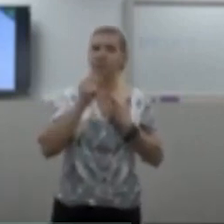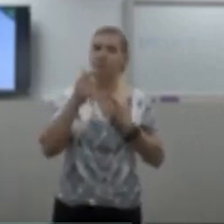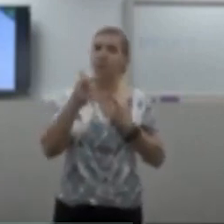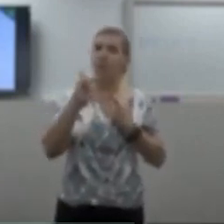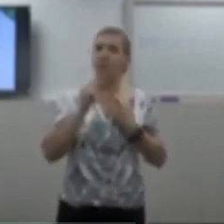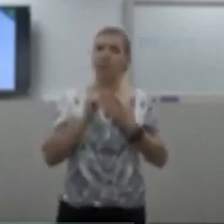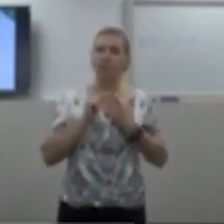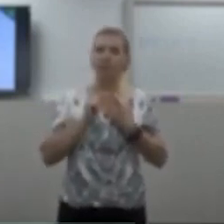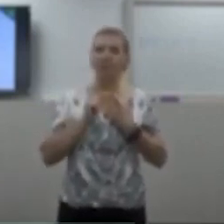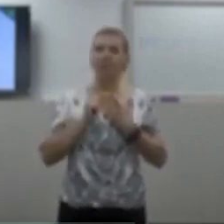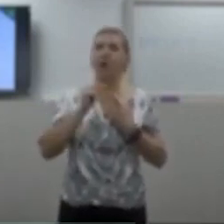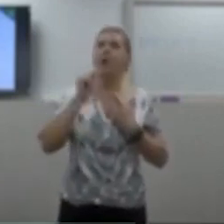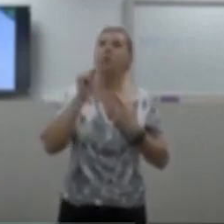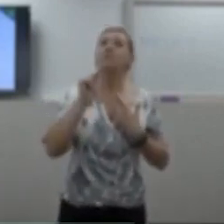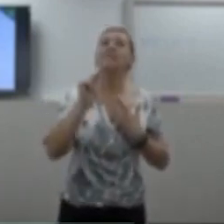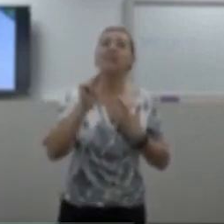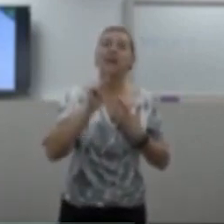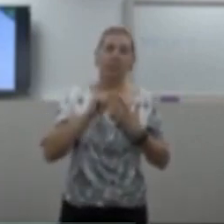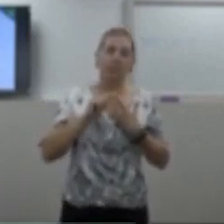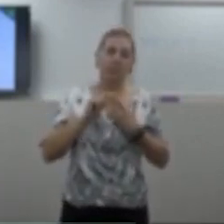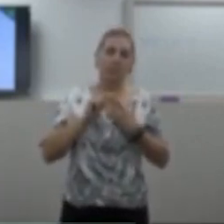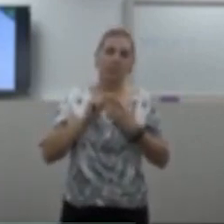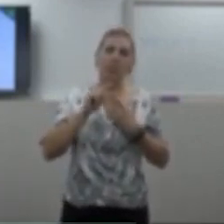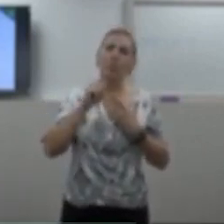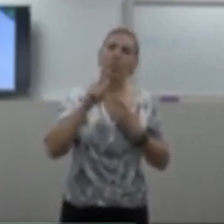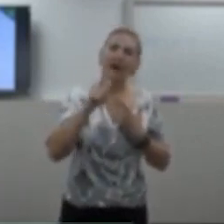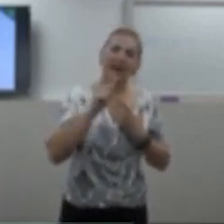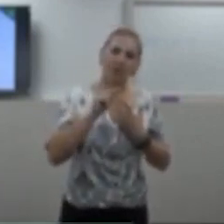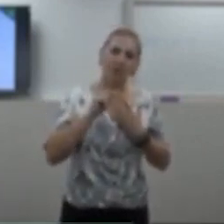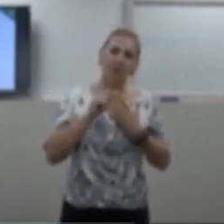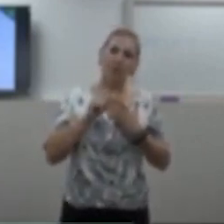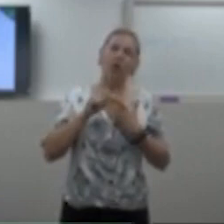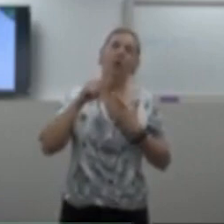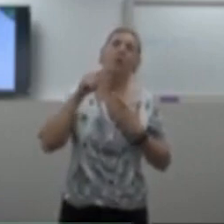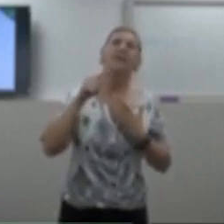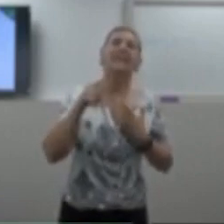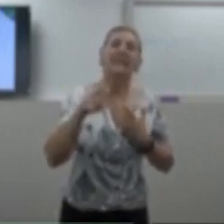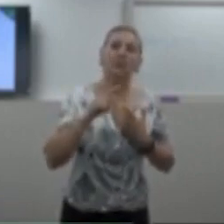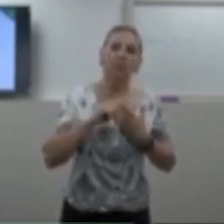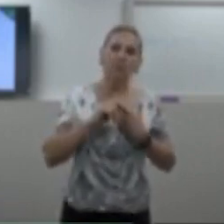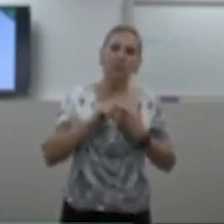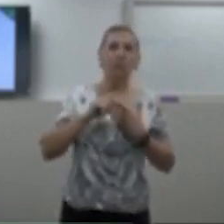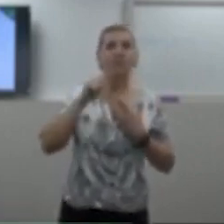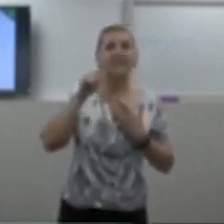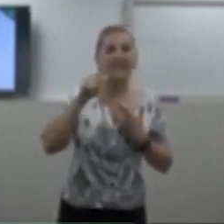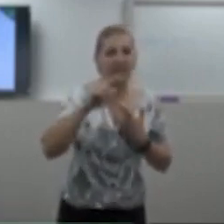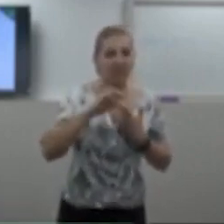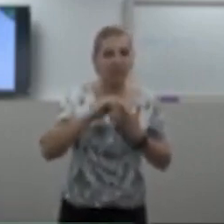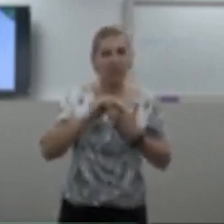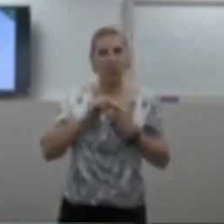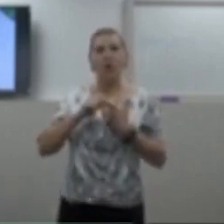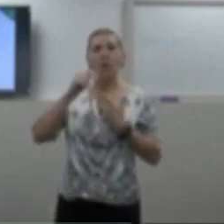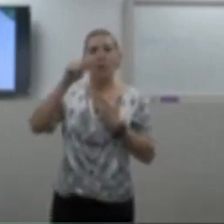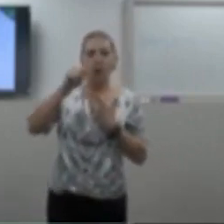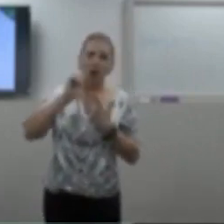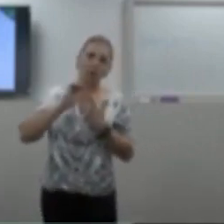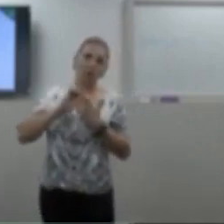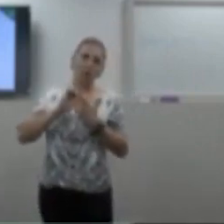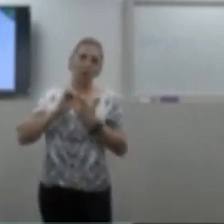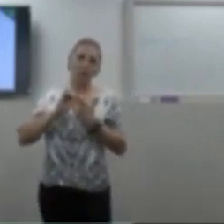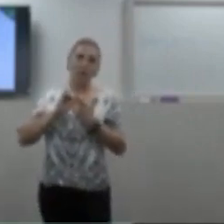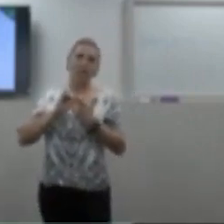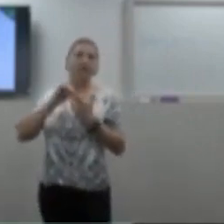multiplicativos, o dobro, o triplo, o quádruplo, o quíntuplo, o sextuplo,